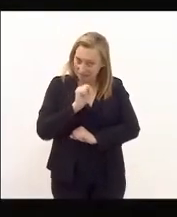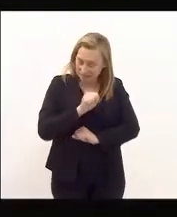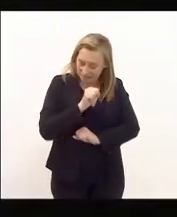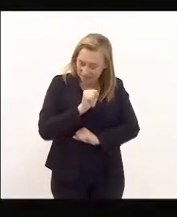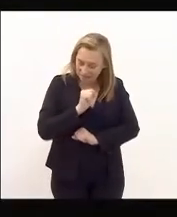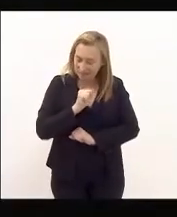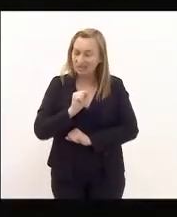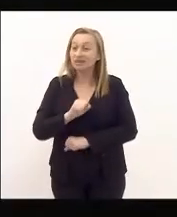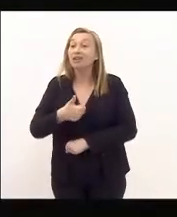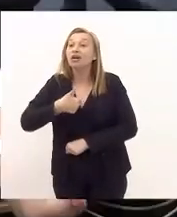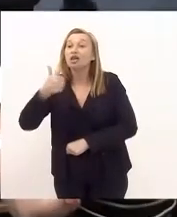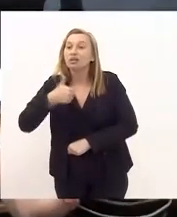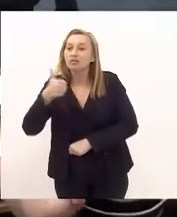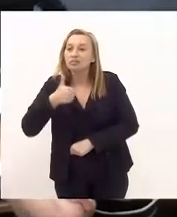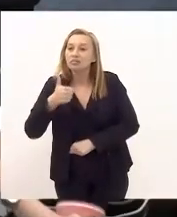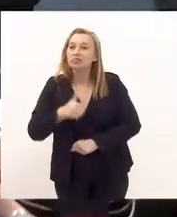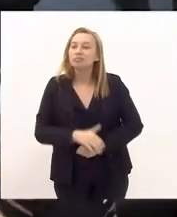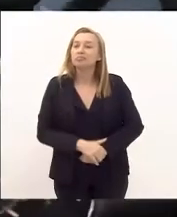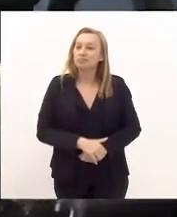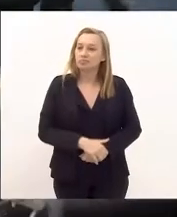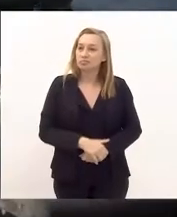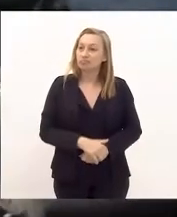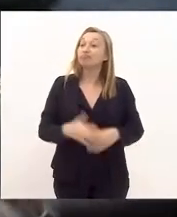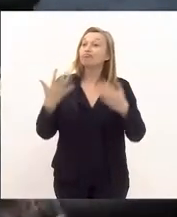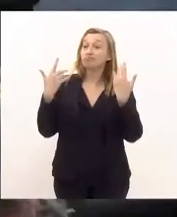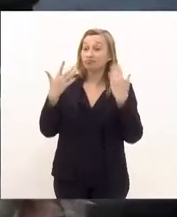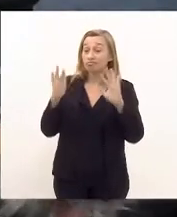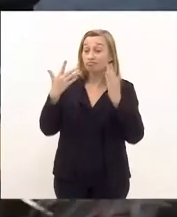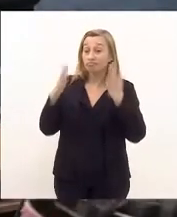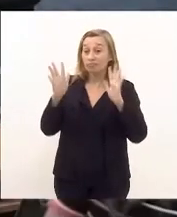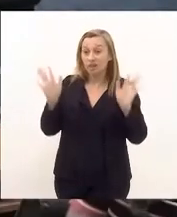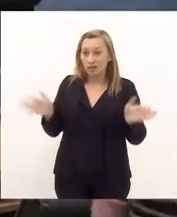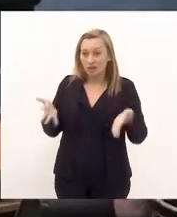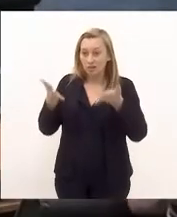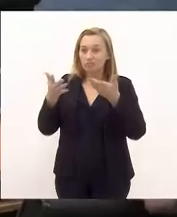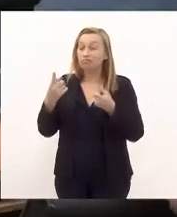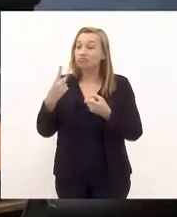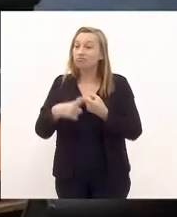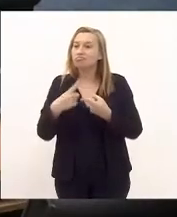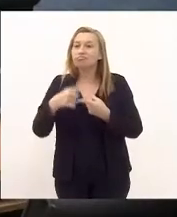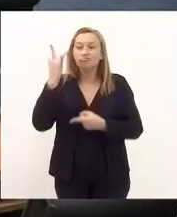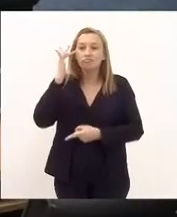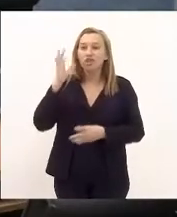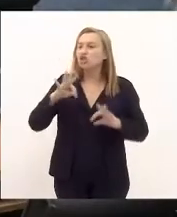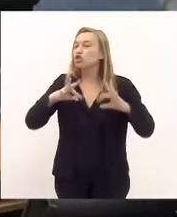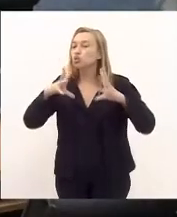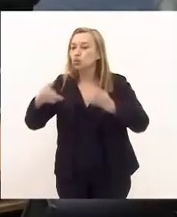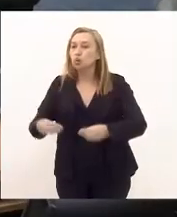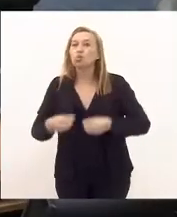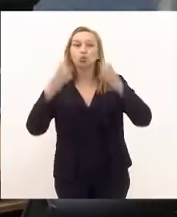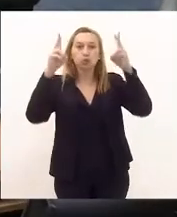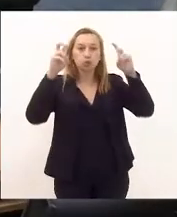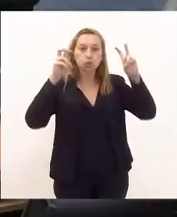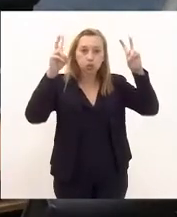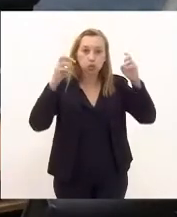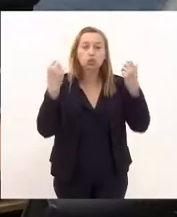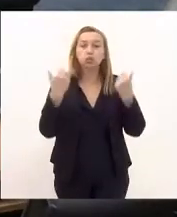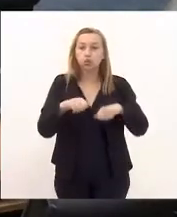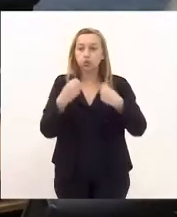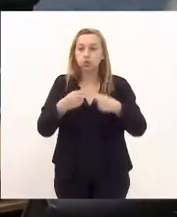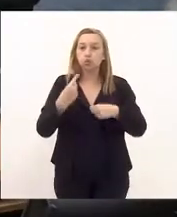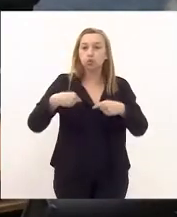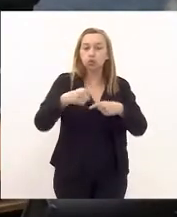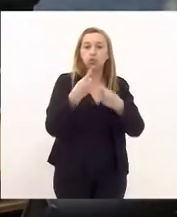concedido. Primeiro, eu quero elogiar a iniciativa, porque eu acho que todos os temas têm que ser trazidos